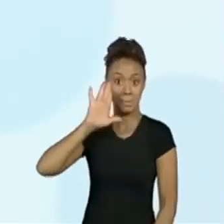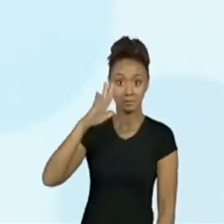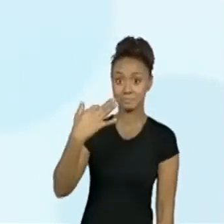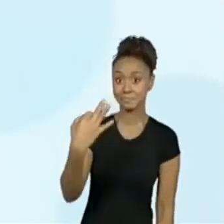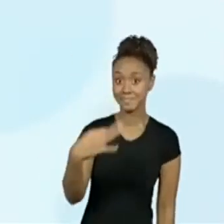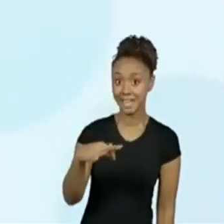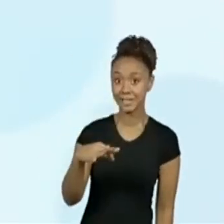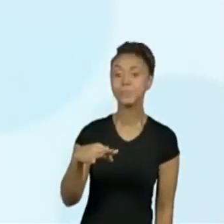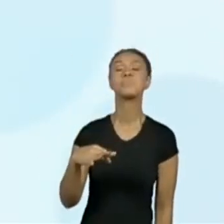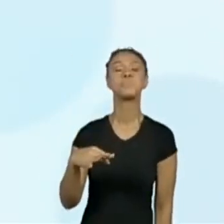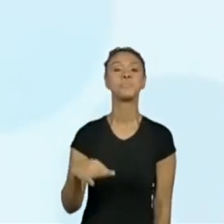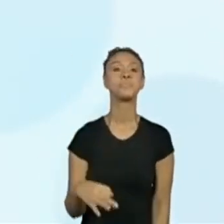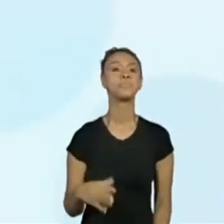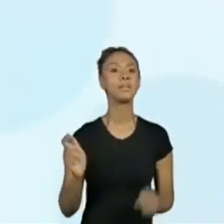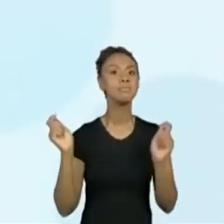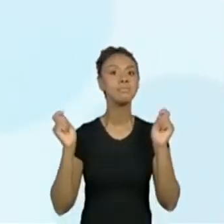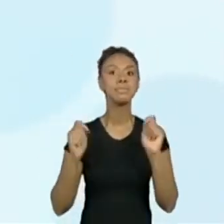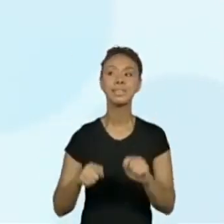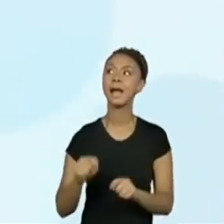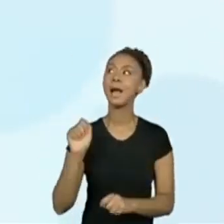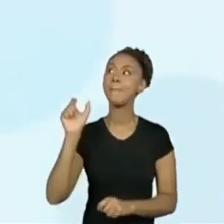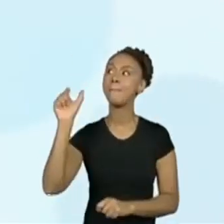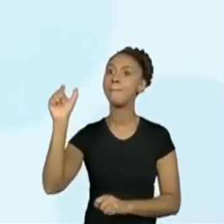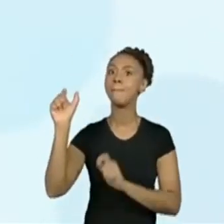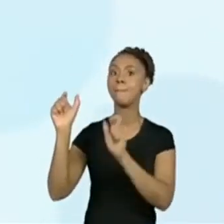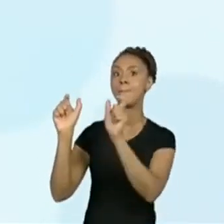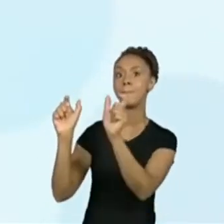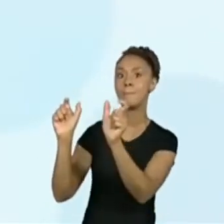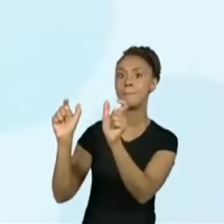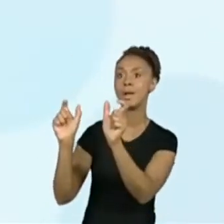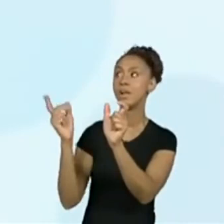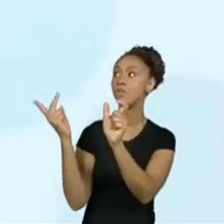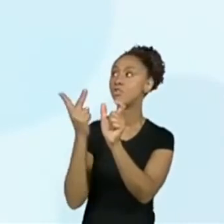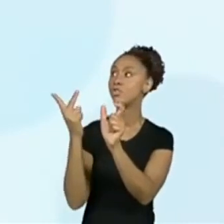eu posso aproveitar... A Bela. A